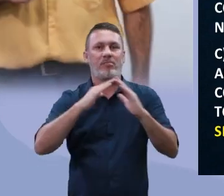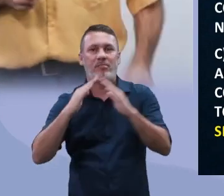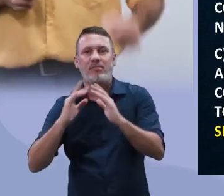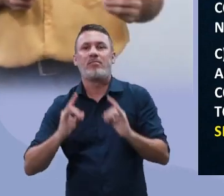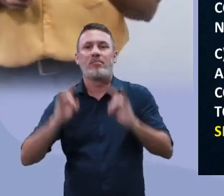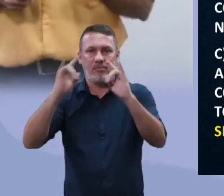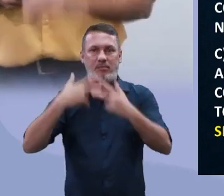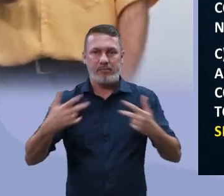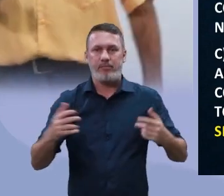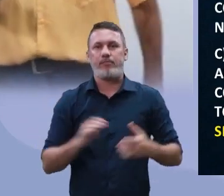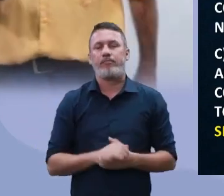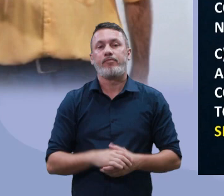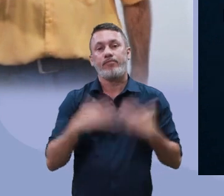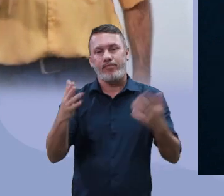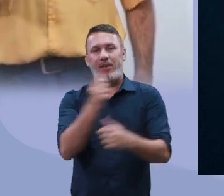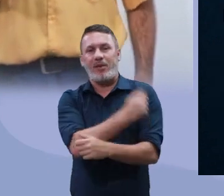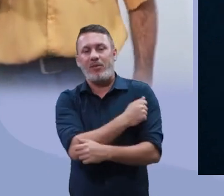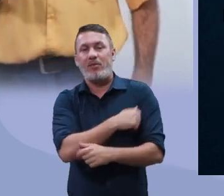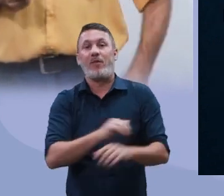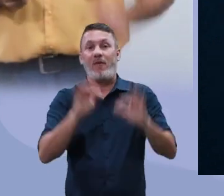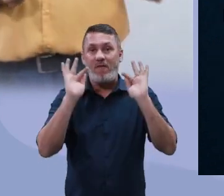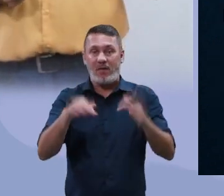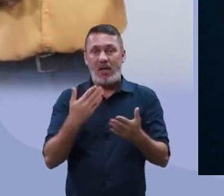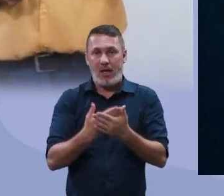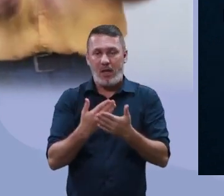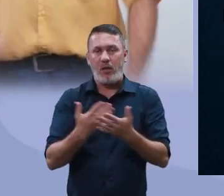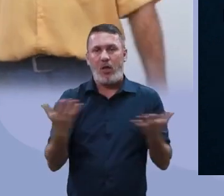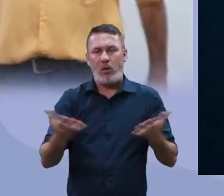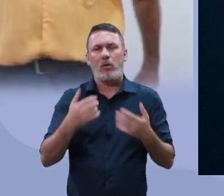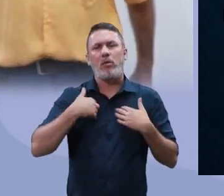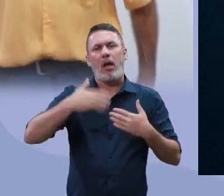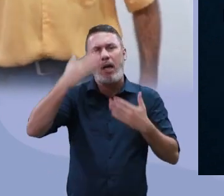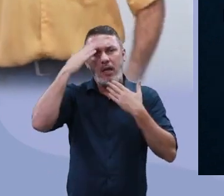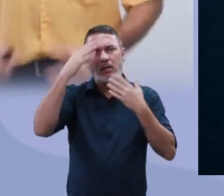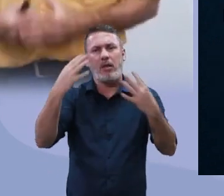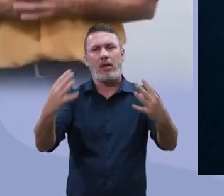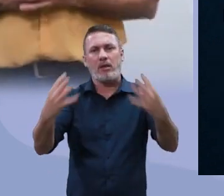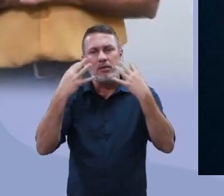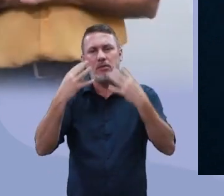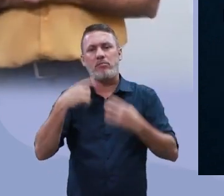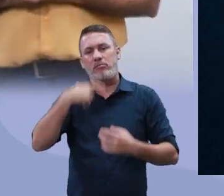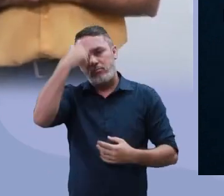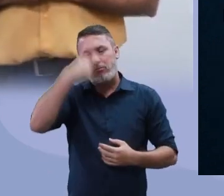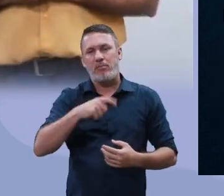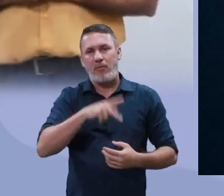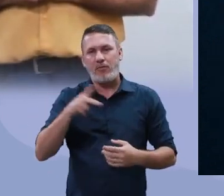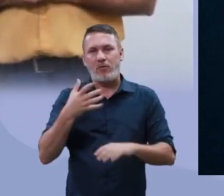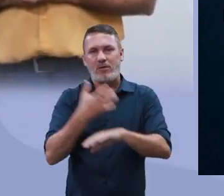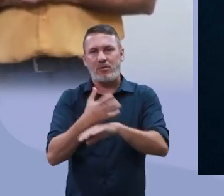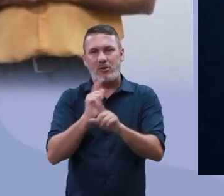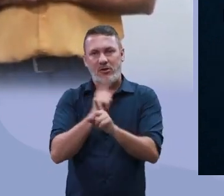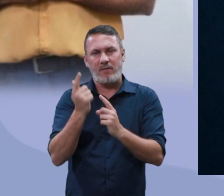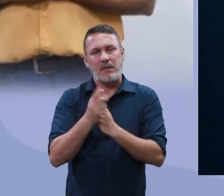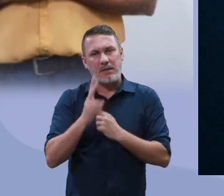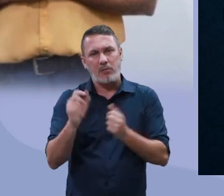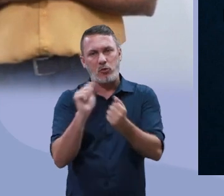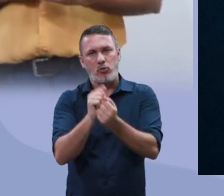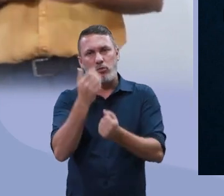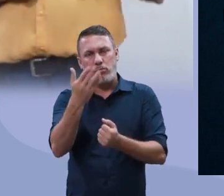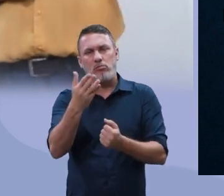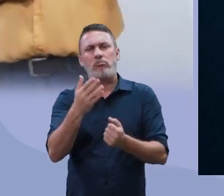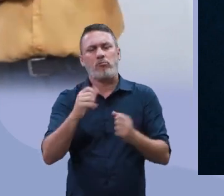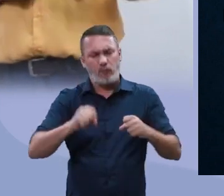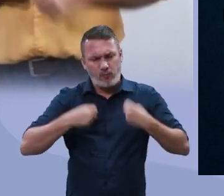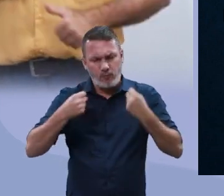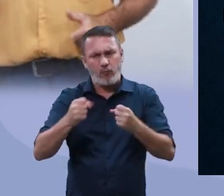nas áreas urbanas. Meus queridos, finalizando a nossa aulinha, agradeço a vocês pela atenção. Professor Paulo, sempre com